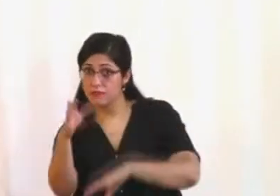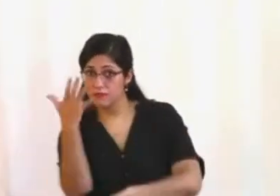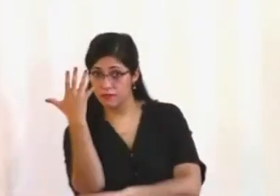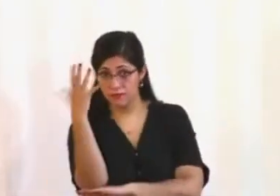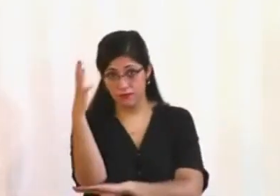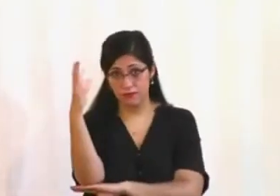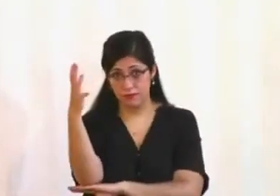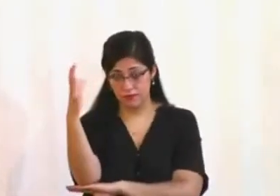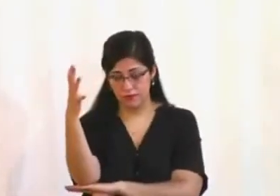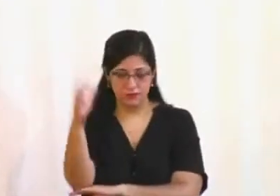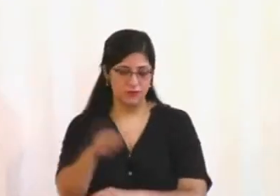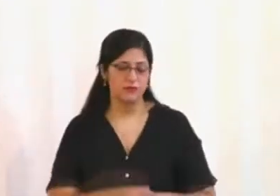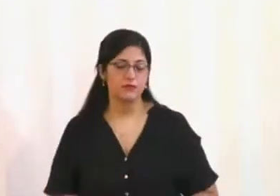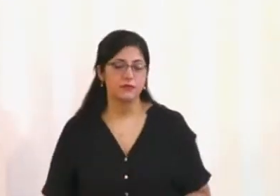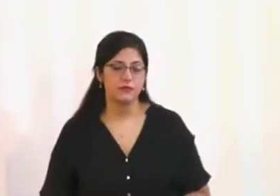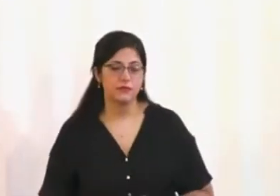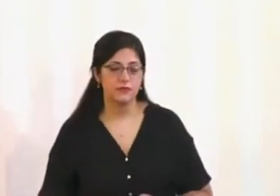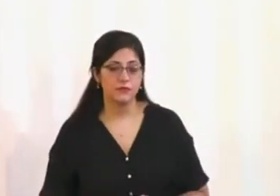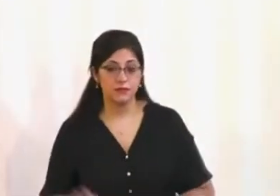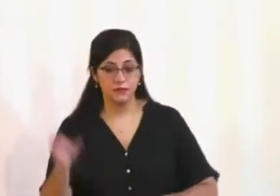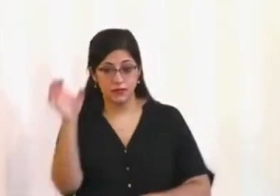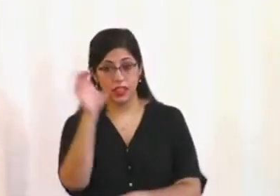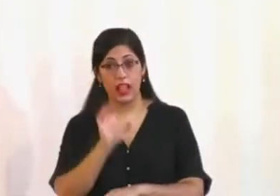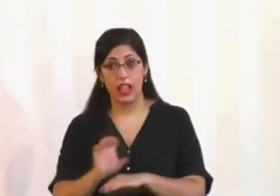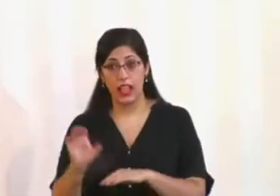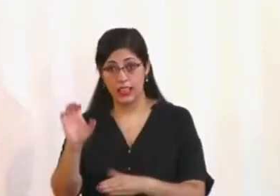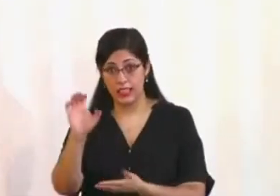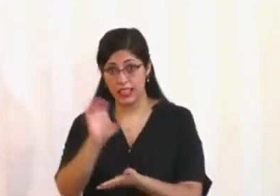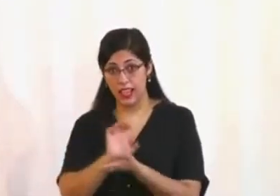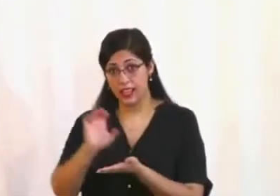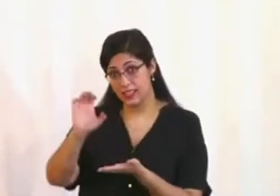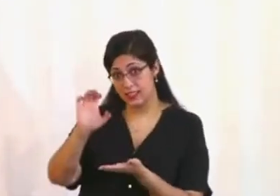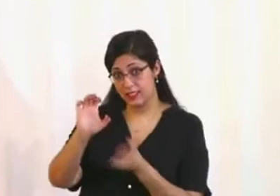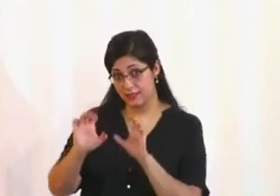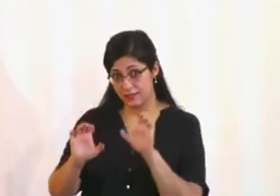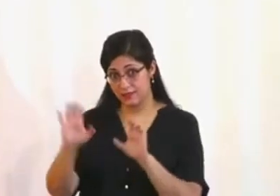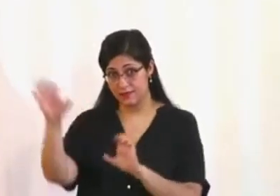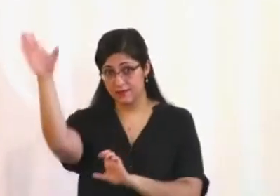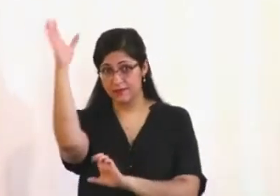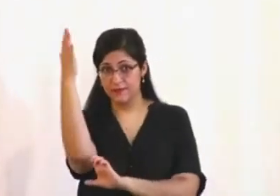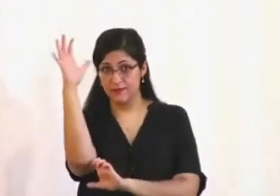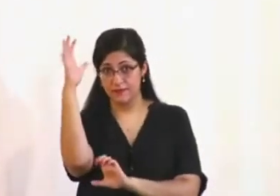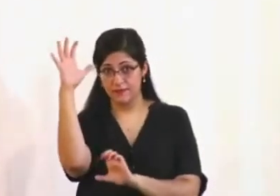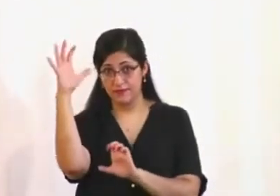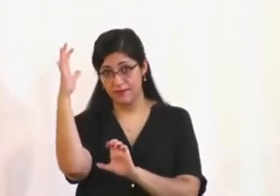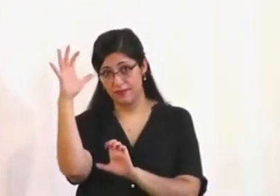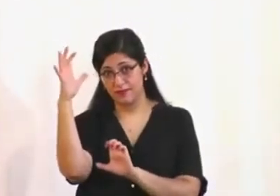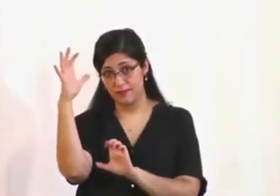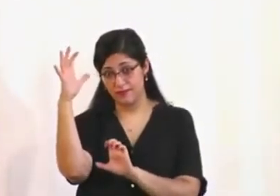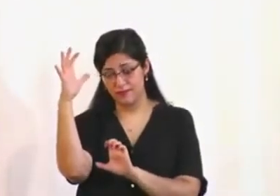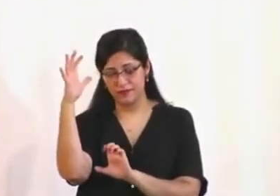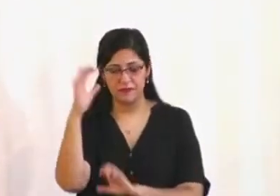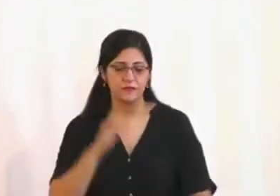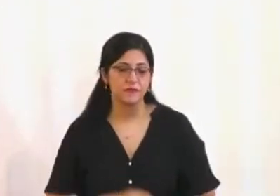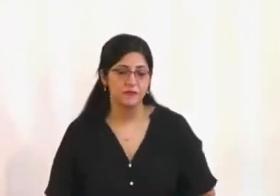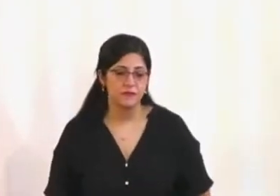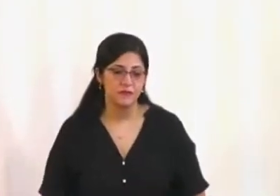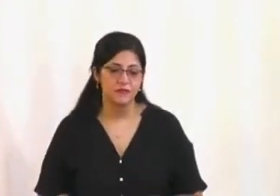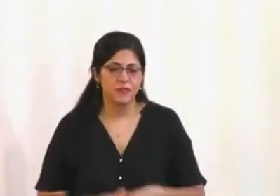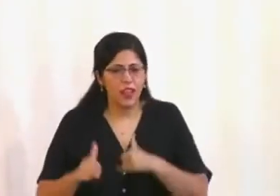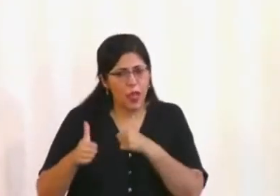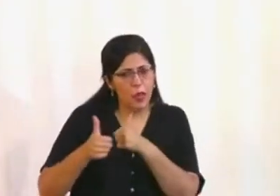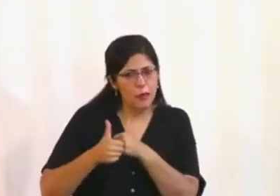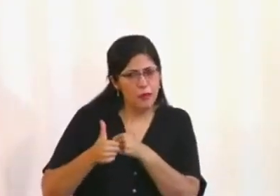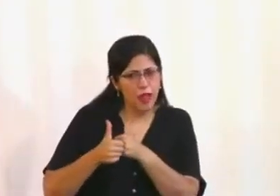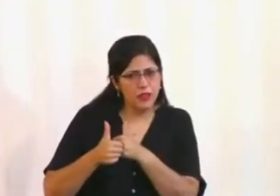desse deserto, e você vai desenhar Elias dormindo debaixo da árvore. Mas perto de Elias você vai desenhar também assim um pouquinho